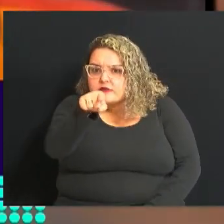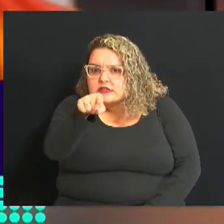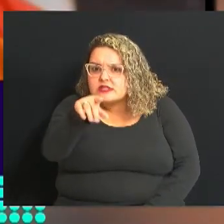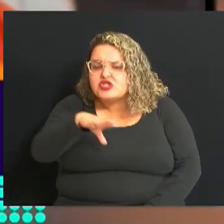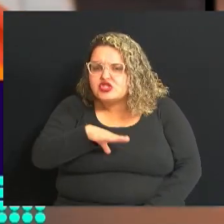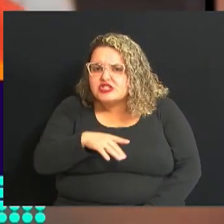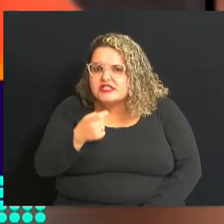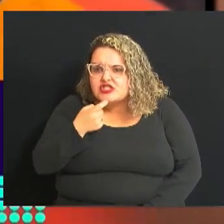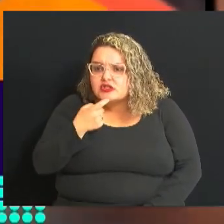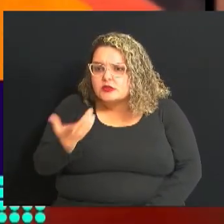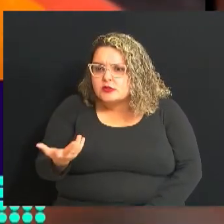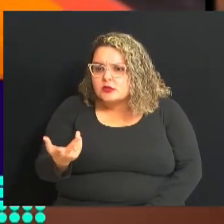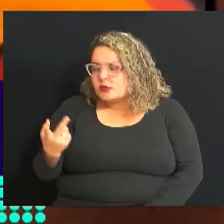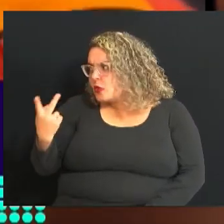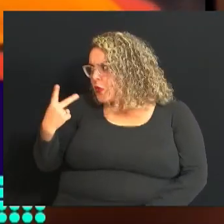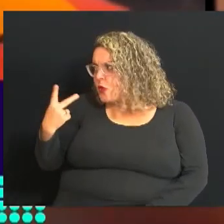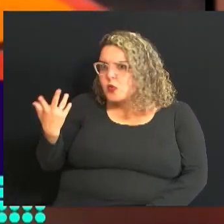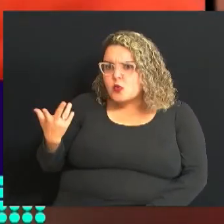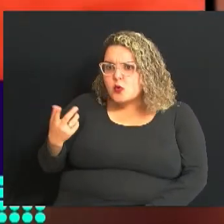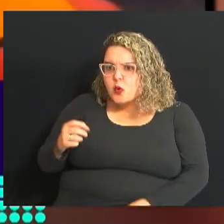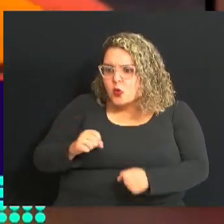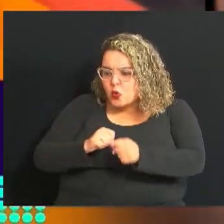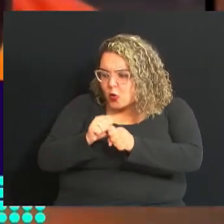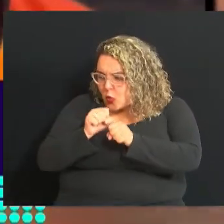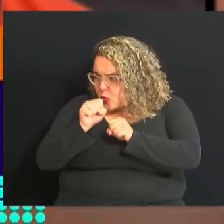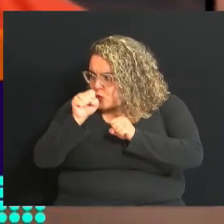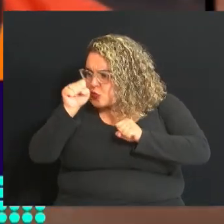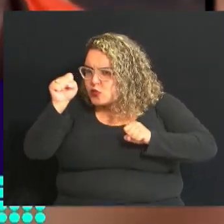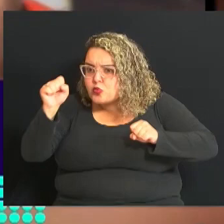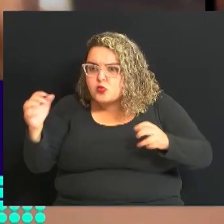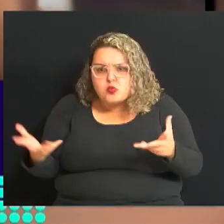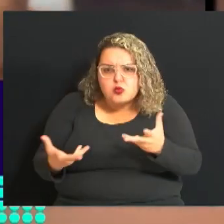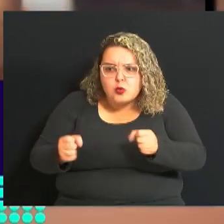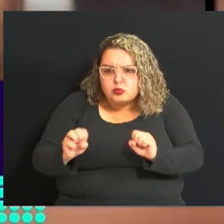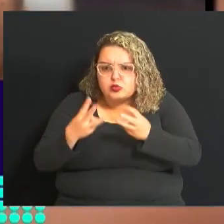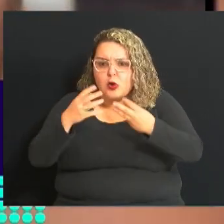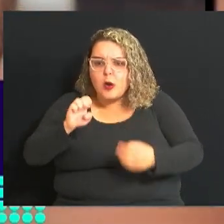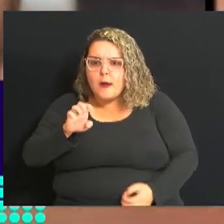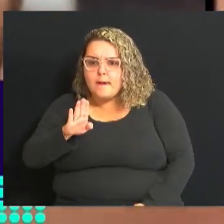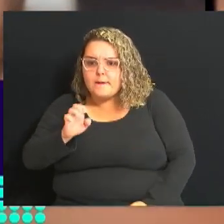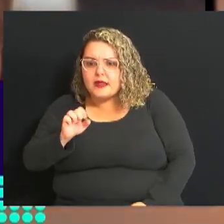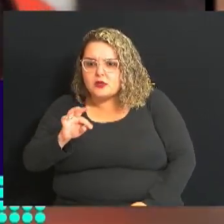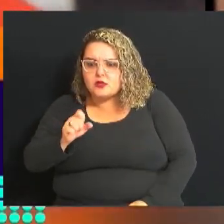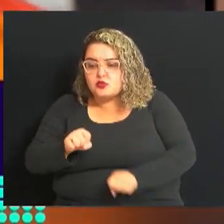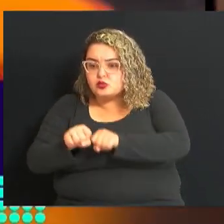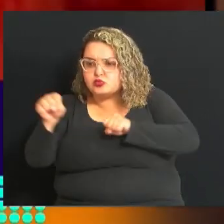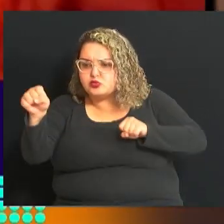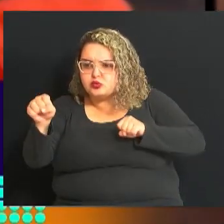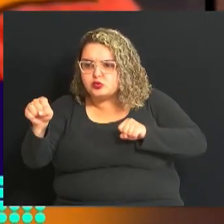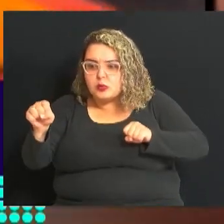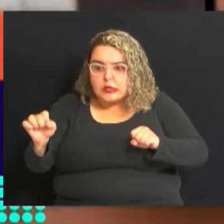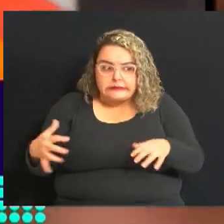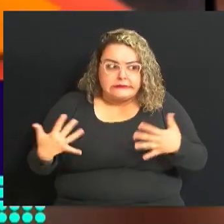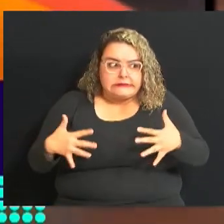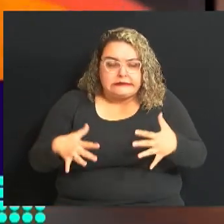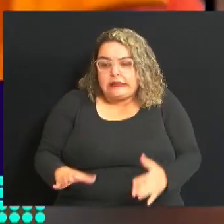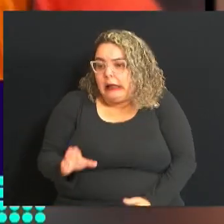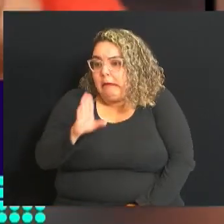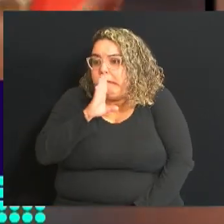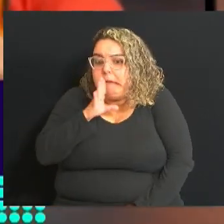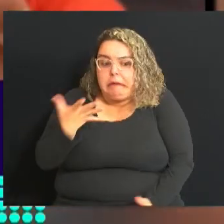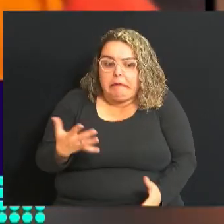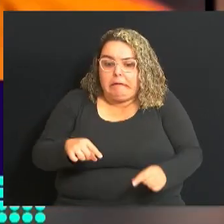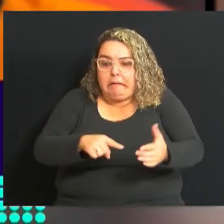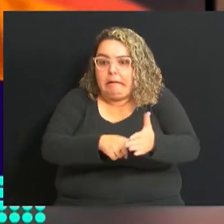Campinas. A gente vai estrear o nosso super ultra novíssimo show Beatles Heróis e a terrível Máquina do Silêncio. Sabe onde vai ser? No